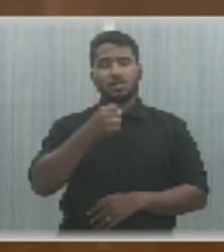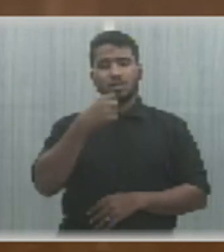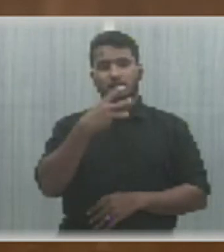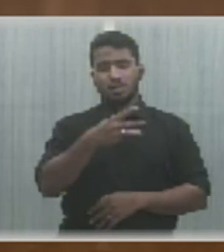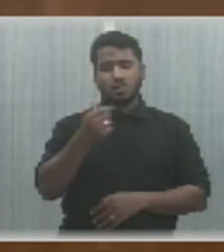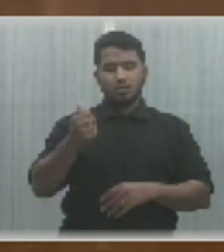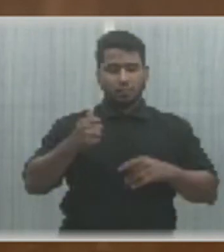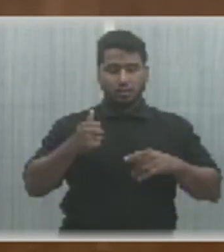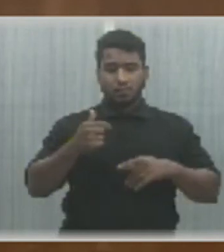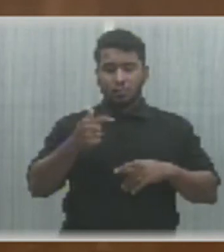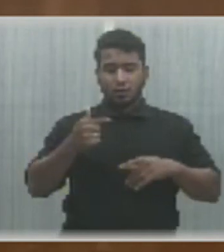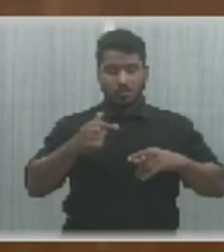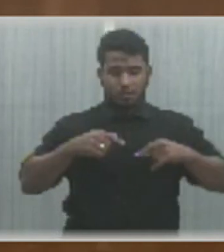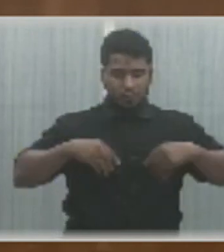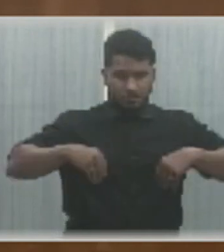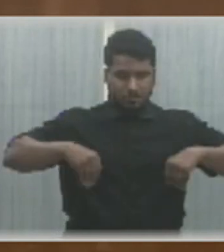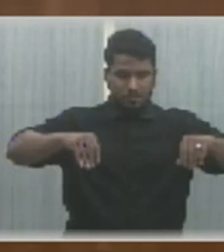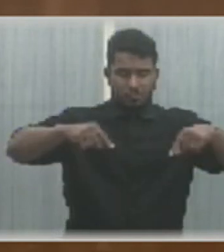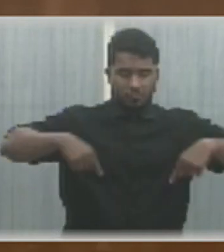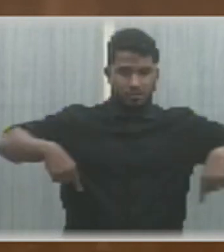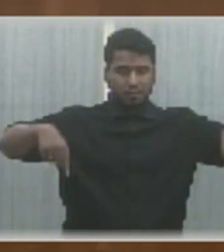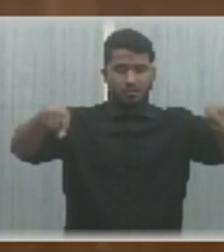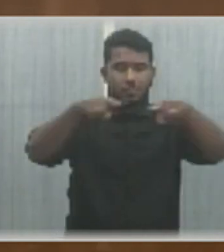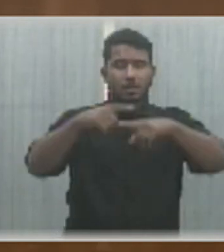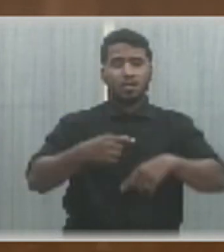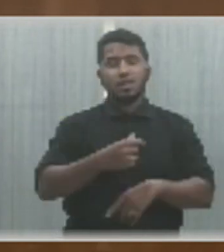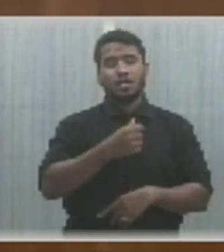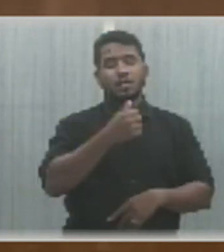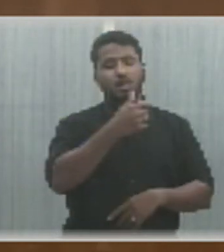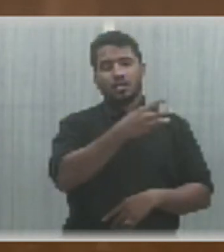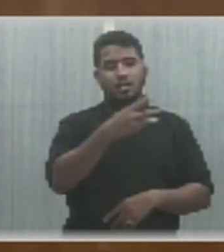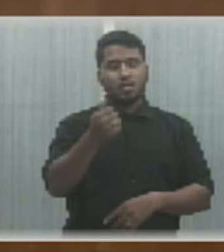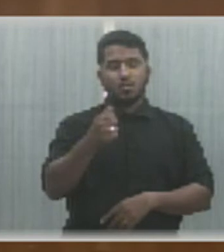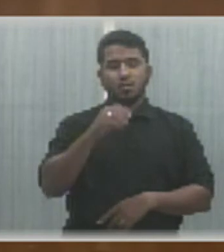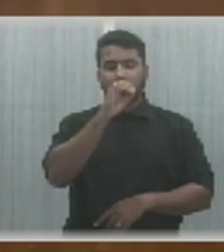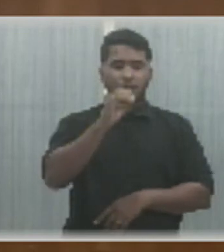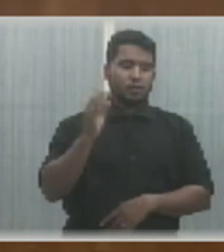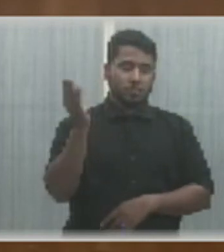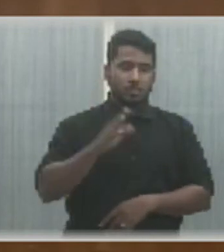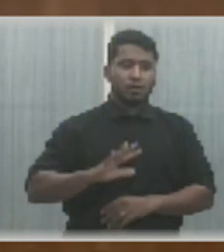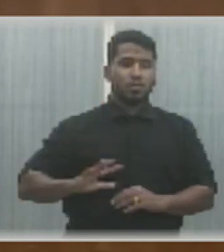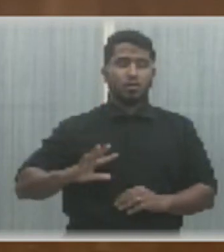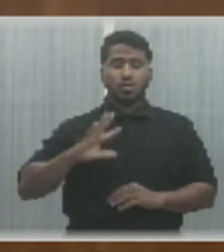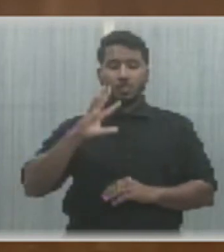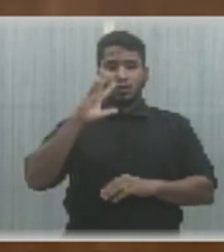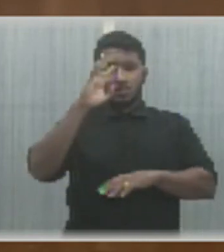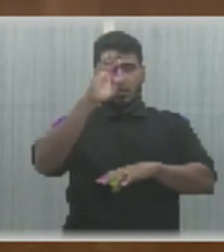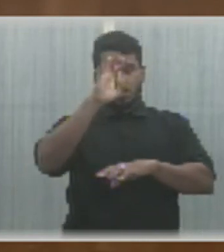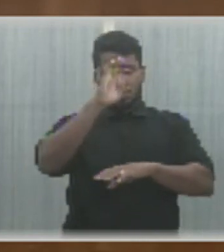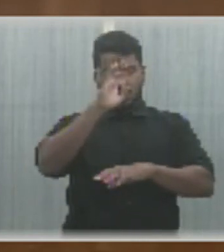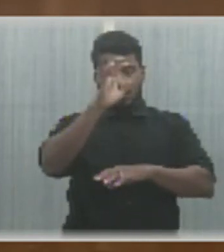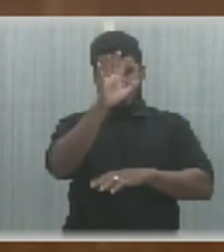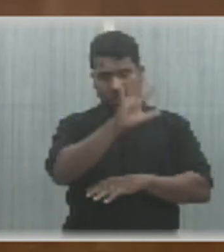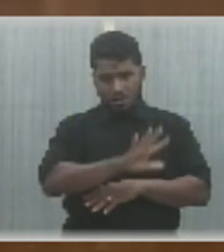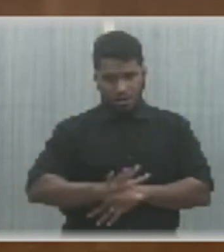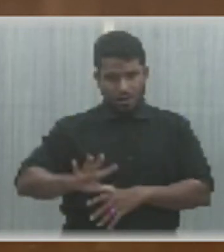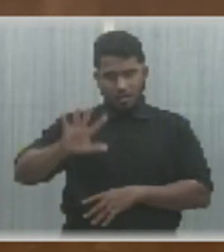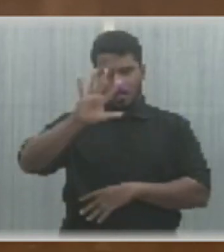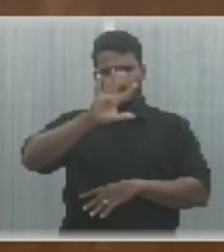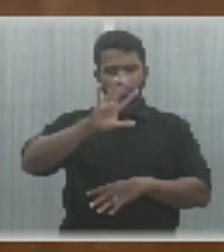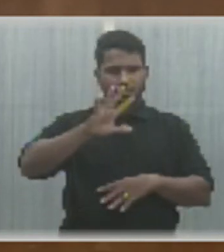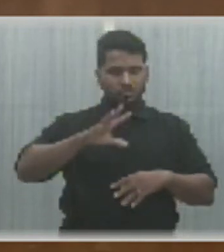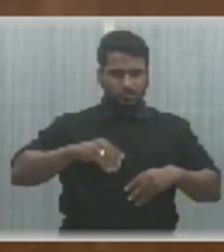7.832.000 hectares, o que representa 31% de todo o estado, de todas as áreas dos